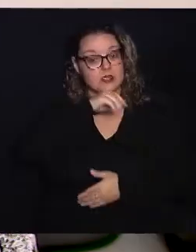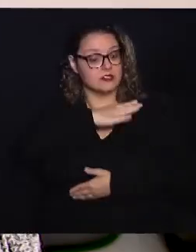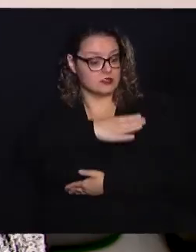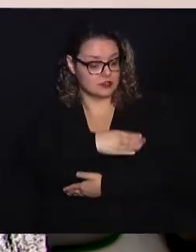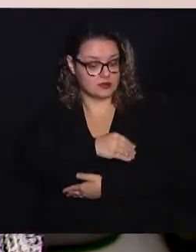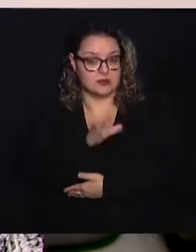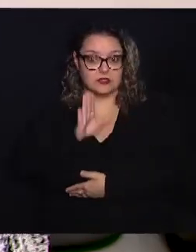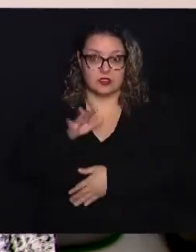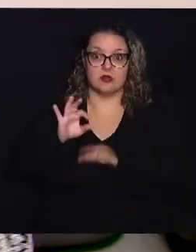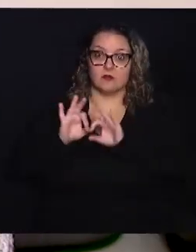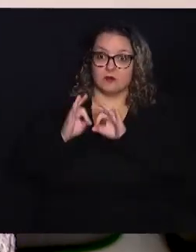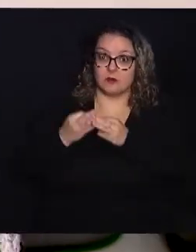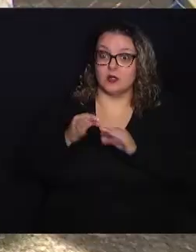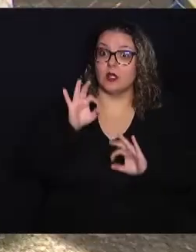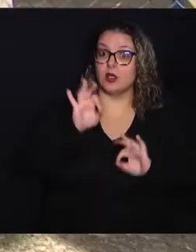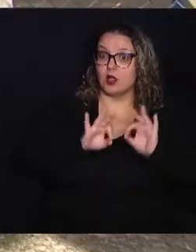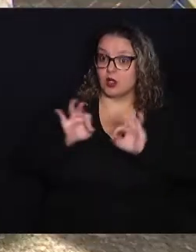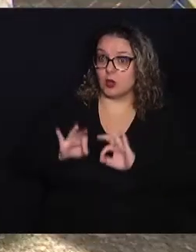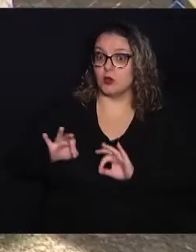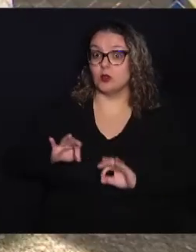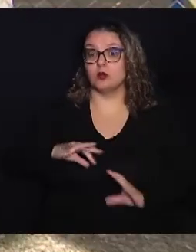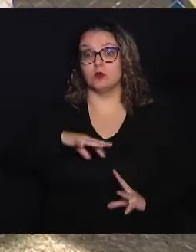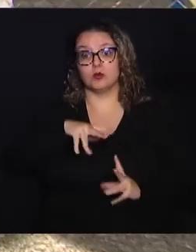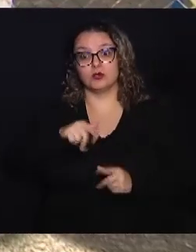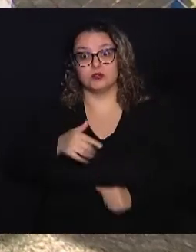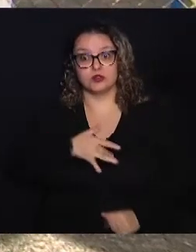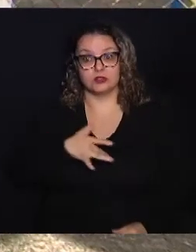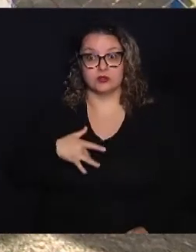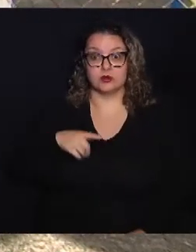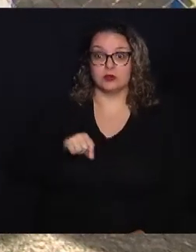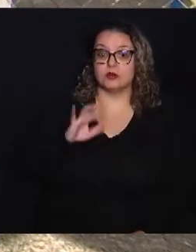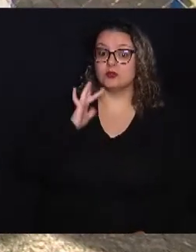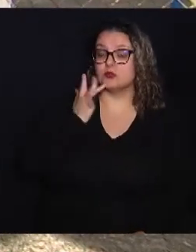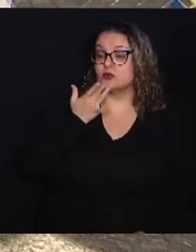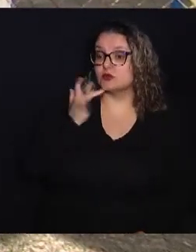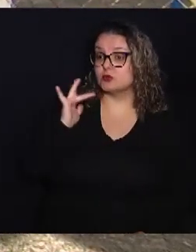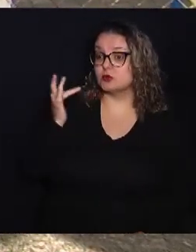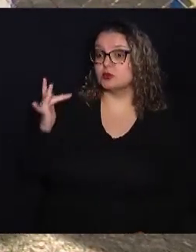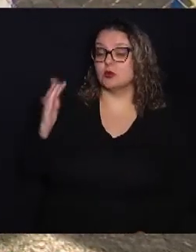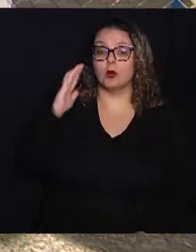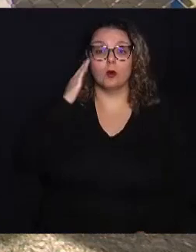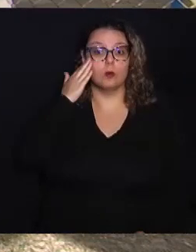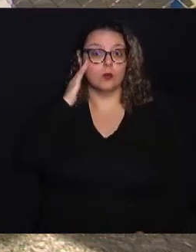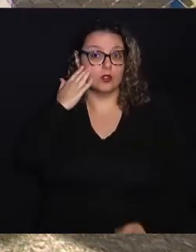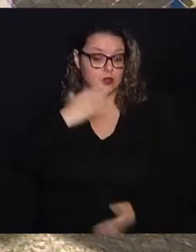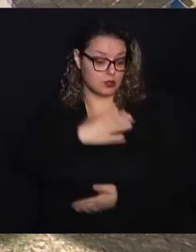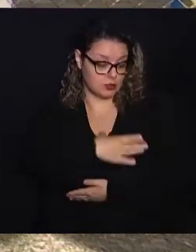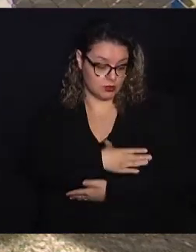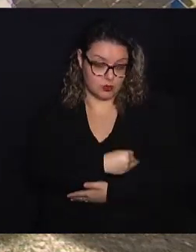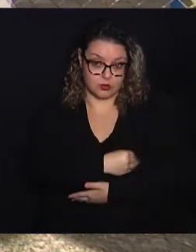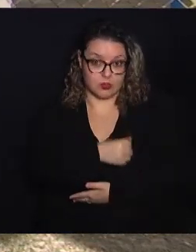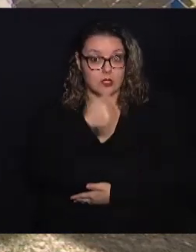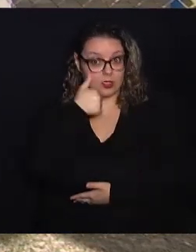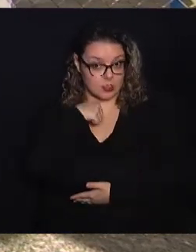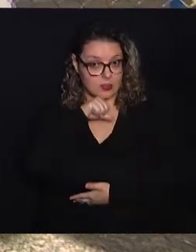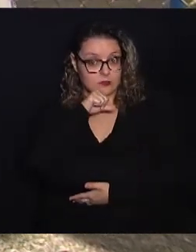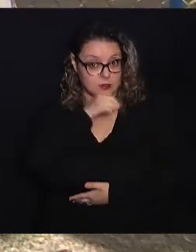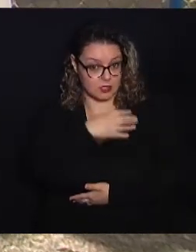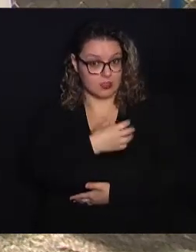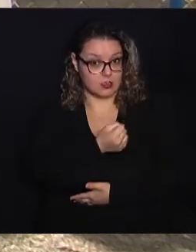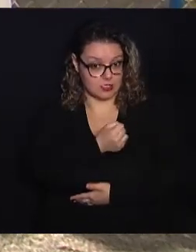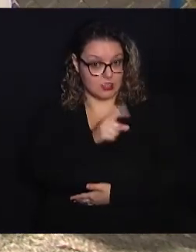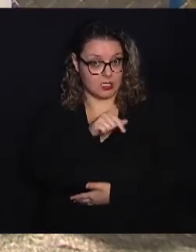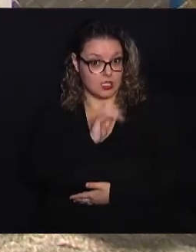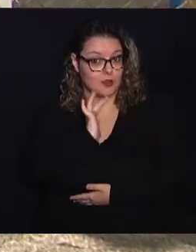amamentam familiares a Organização Mundial da Saúde escolheu a cor dourada por entender que o leite materno é um